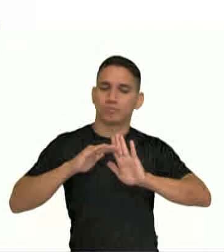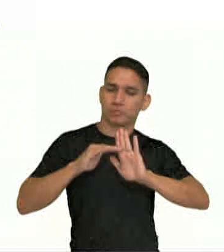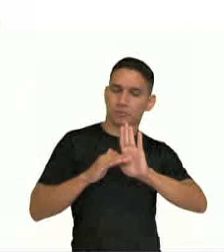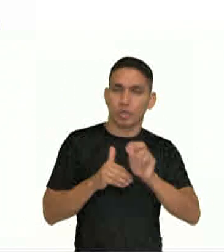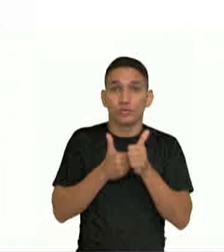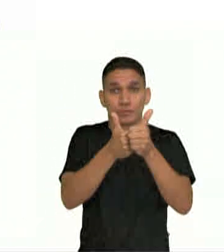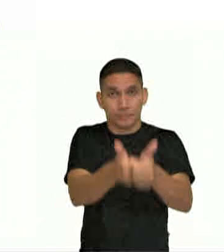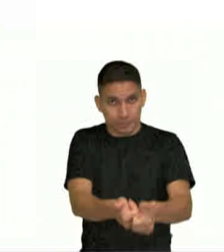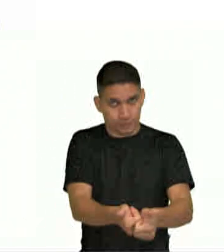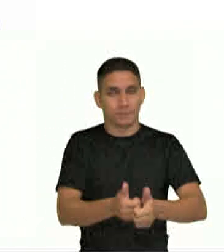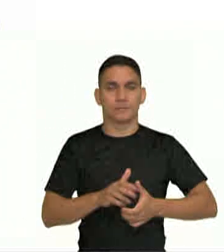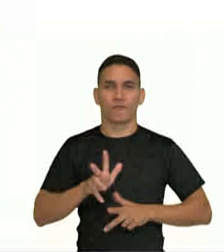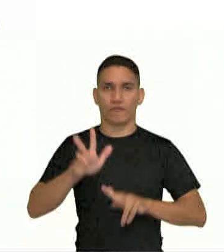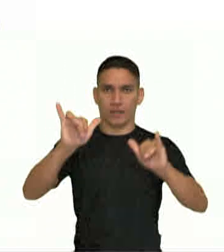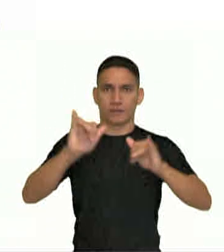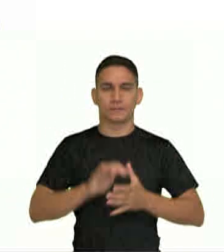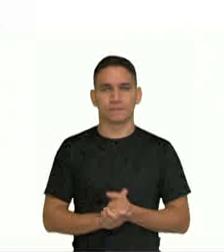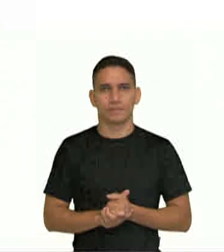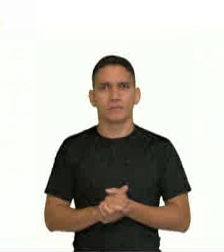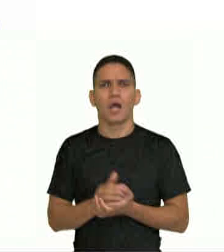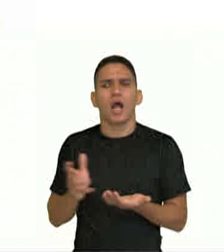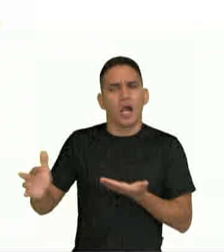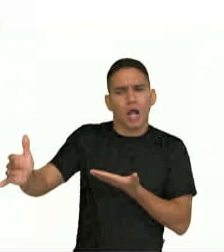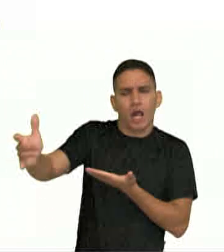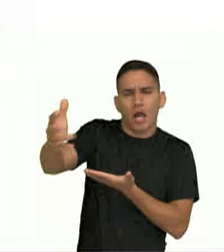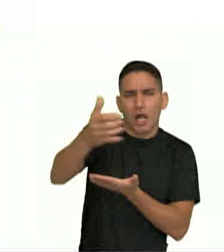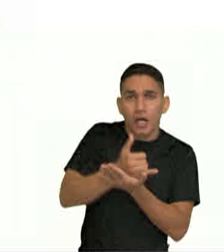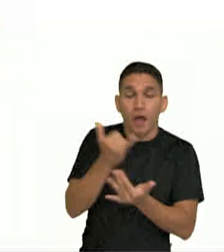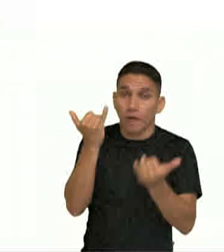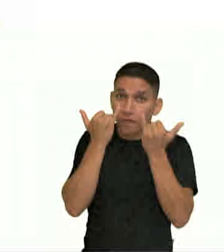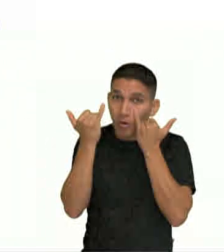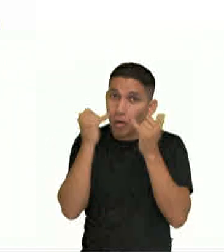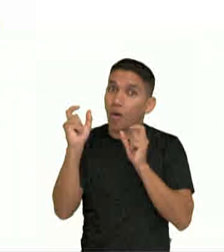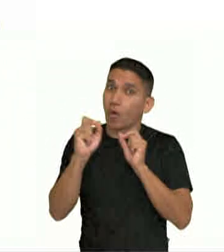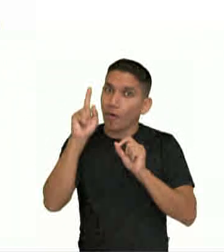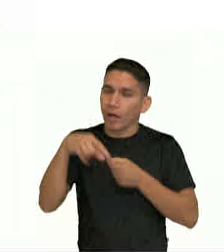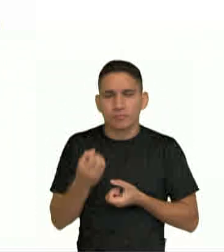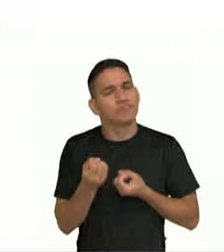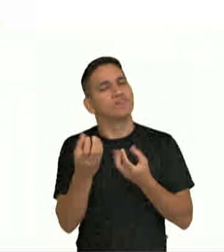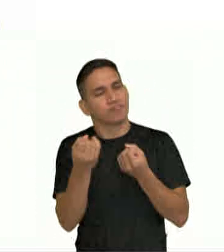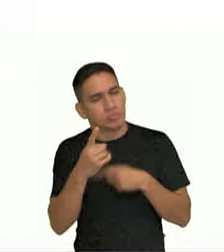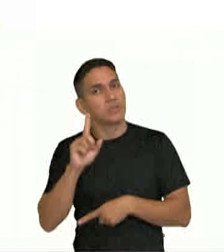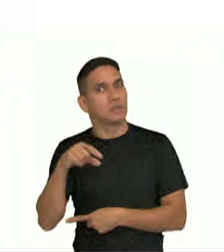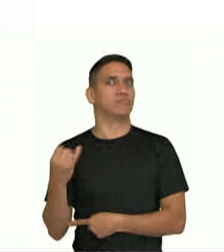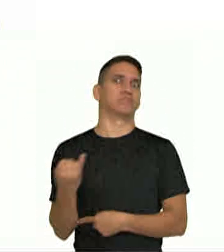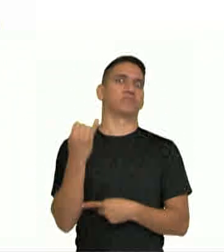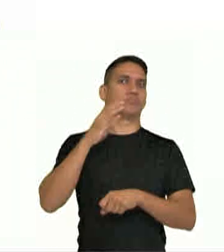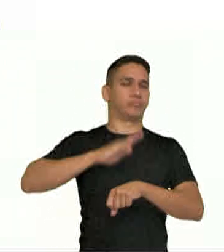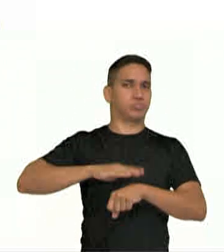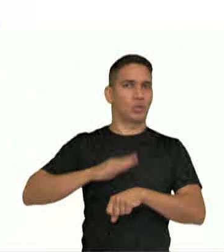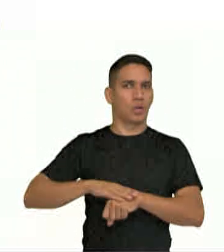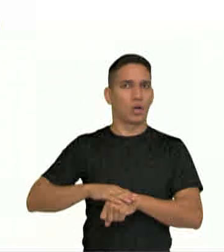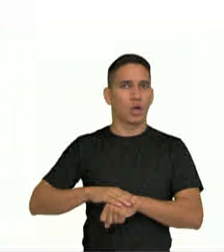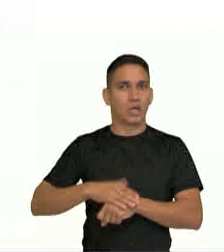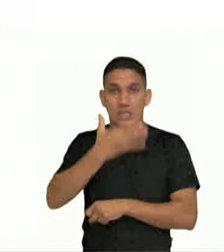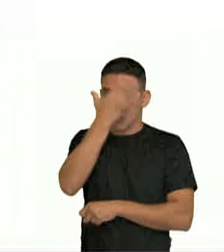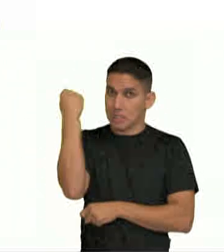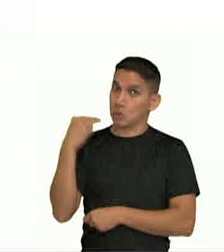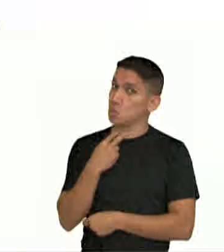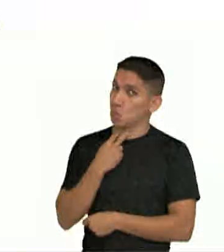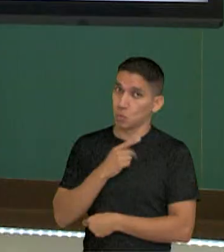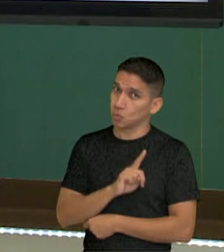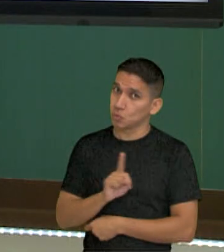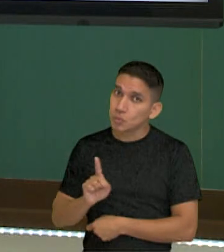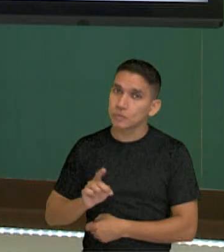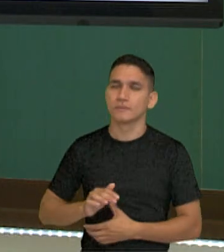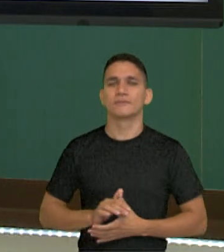serão abordados, dados estatísticos importantes e informações que não podem deixar de ser mencionadas,